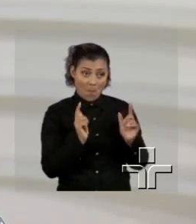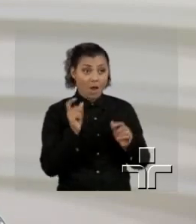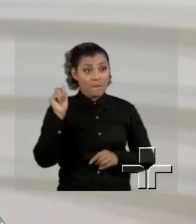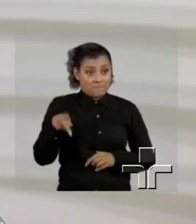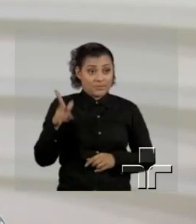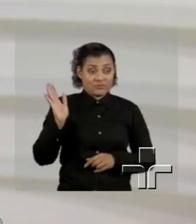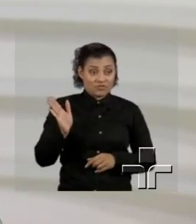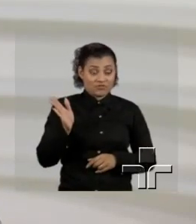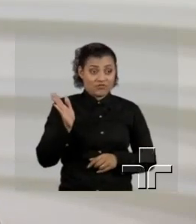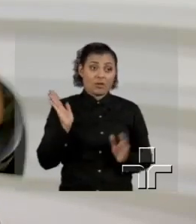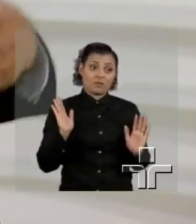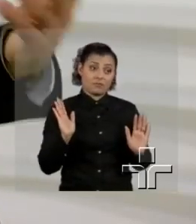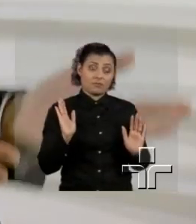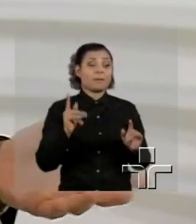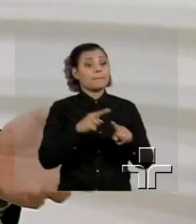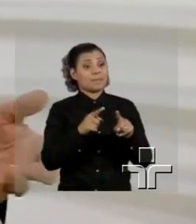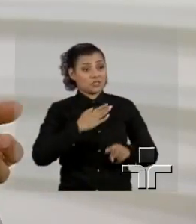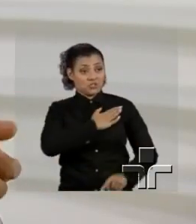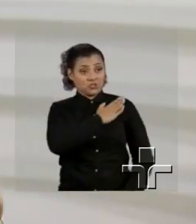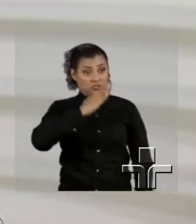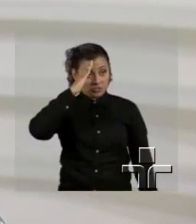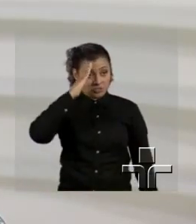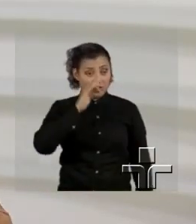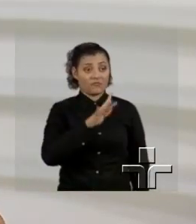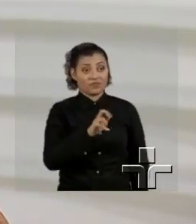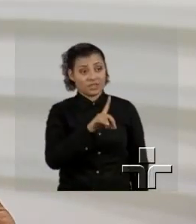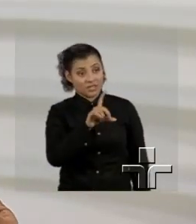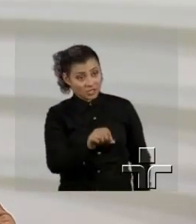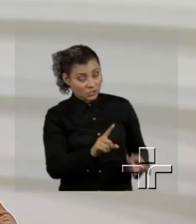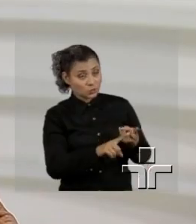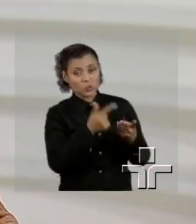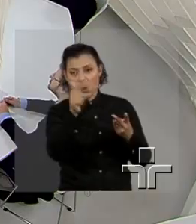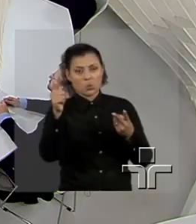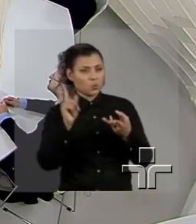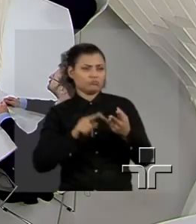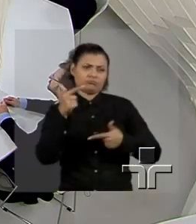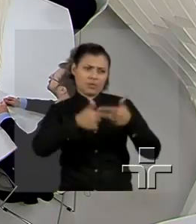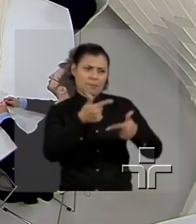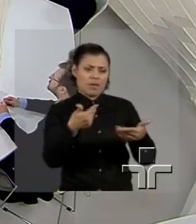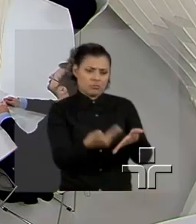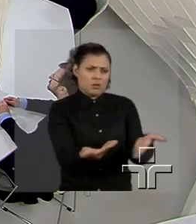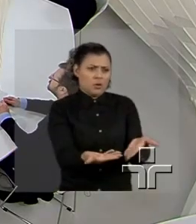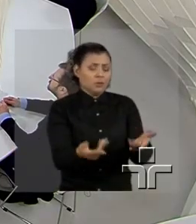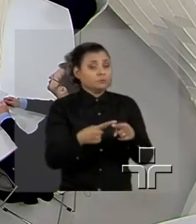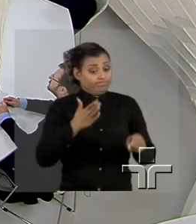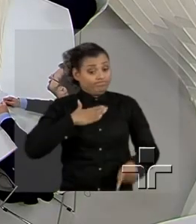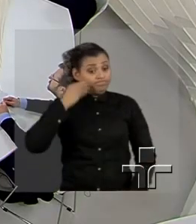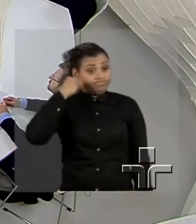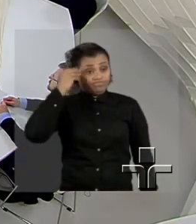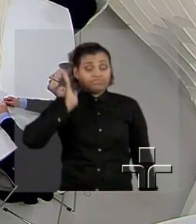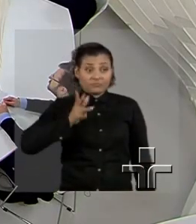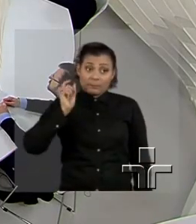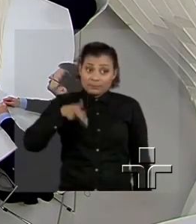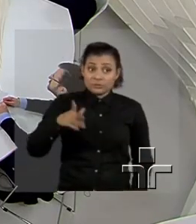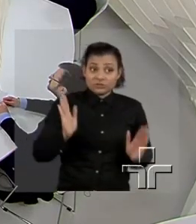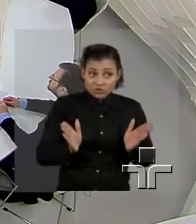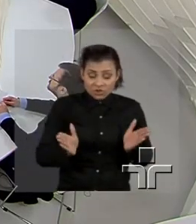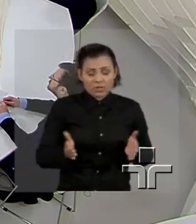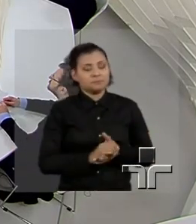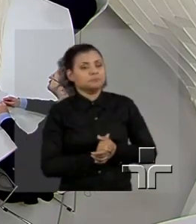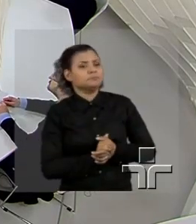e passar a se manifestar, esses generais passaram a se manifestar politicamente dentro do Twitter, a ponto do